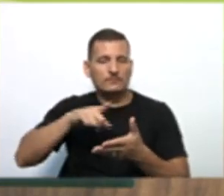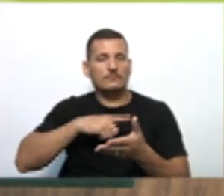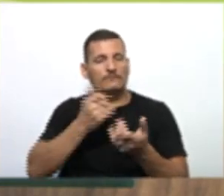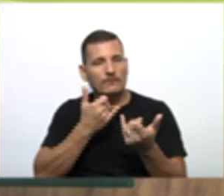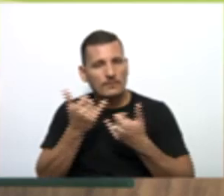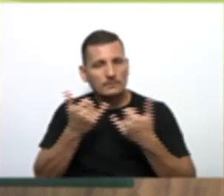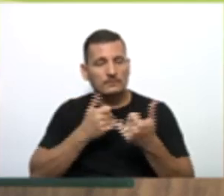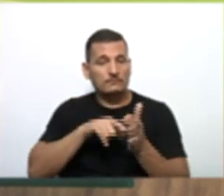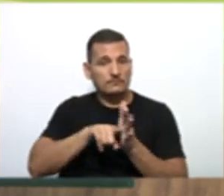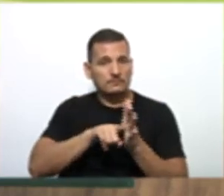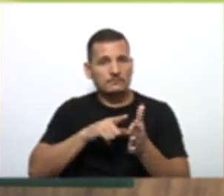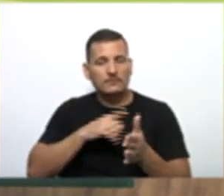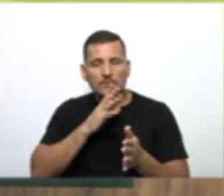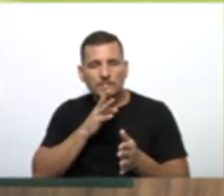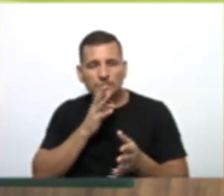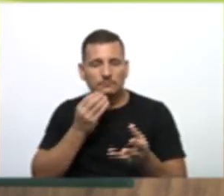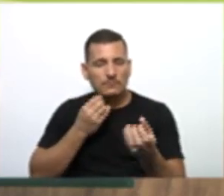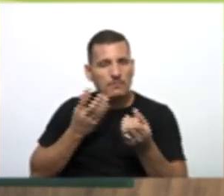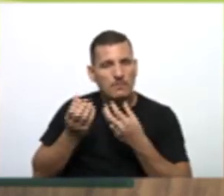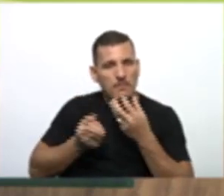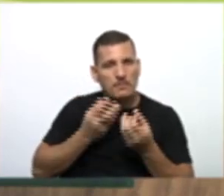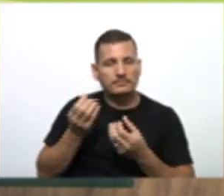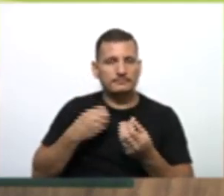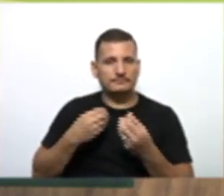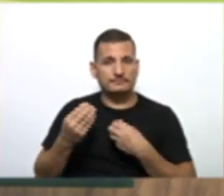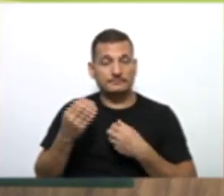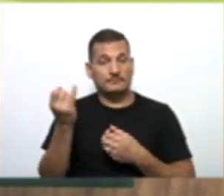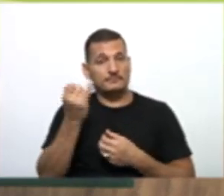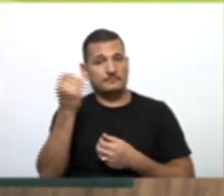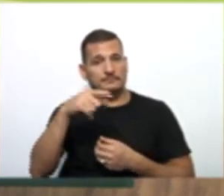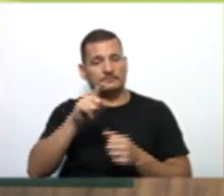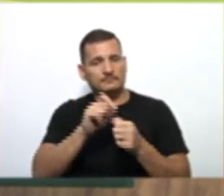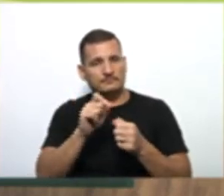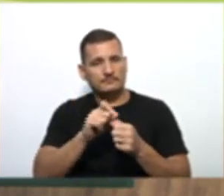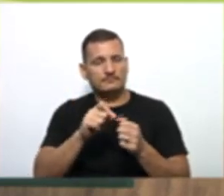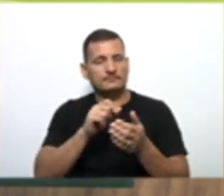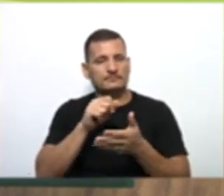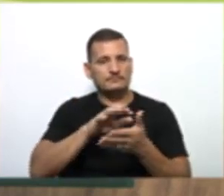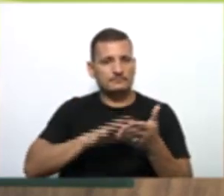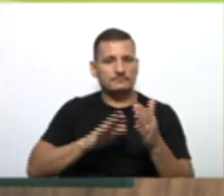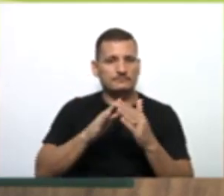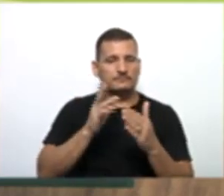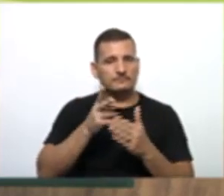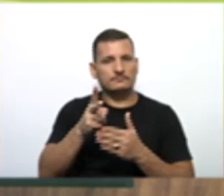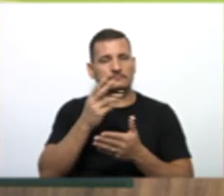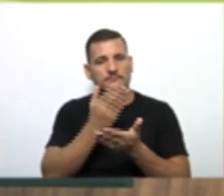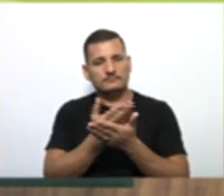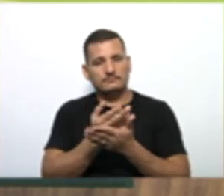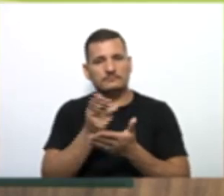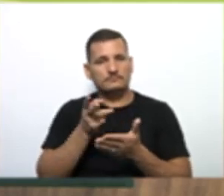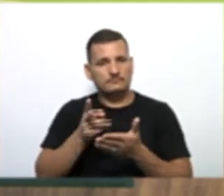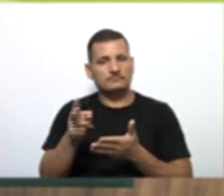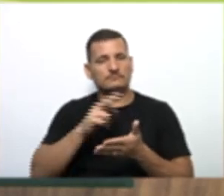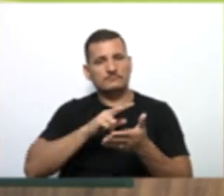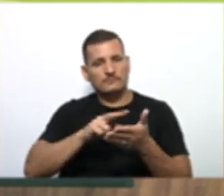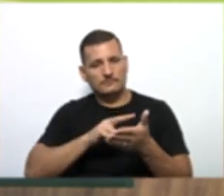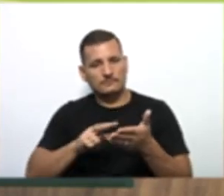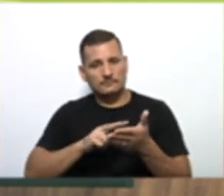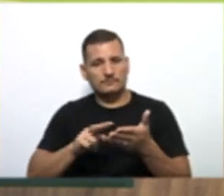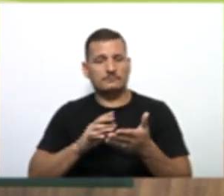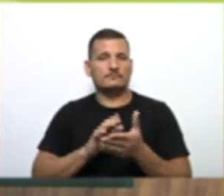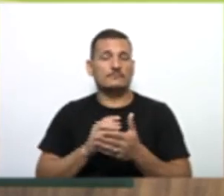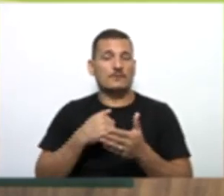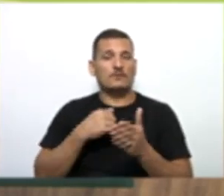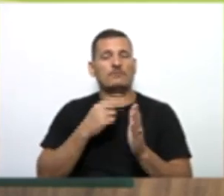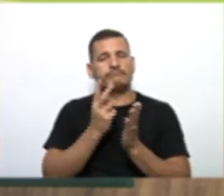traz conhecimento. Então é importante que vocês façam atividade de percurso e continuem estudando, continuem lendo a matéria, né, porque nós estamos aqui, estou